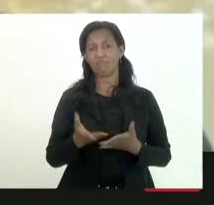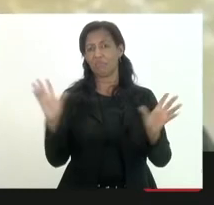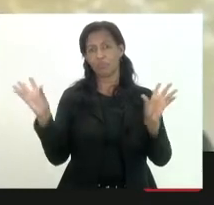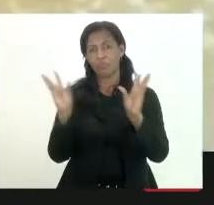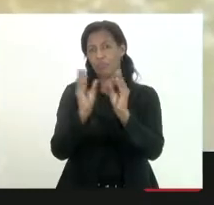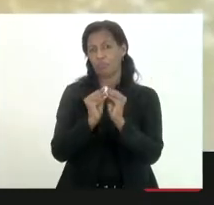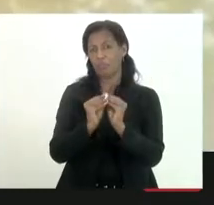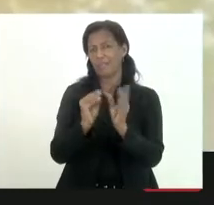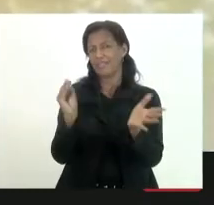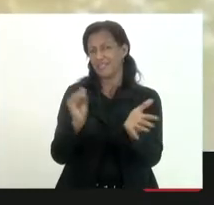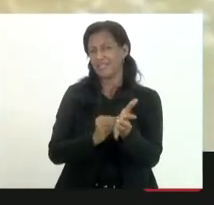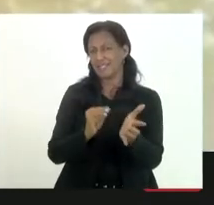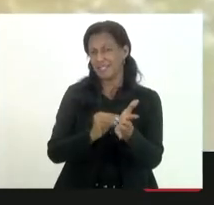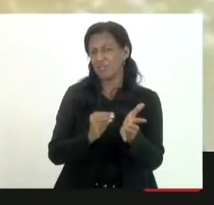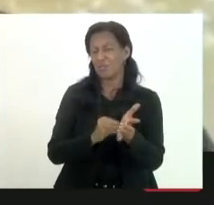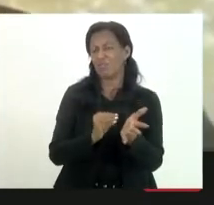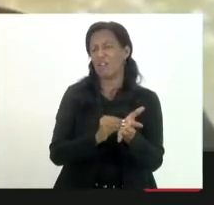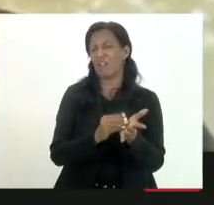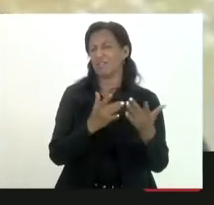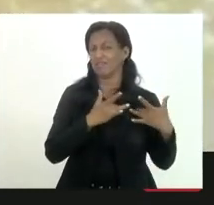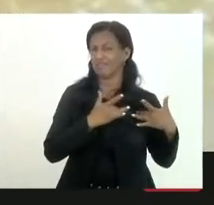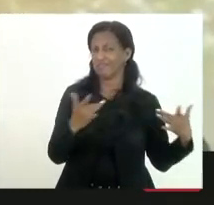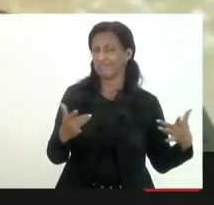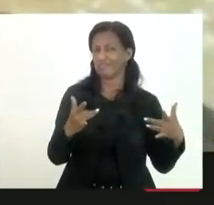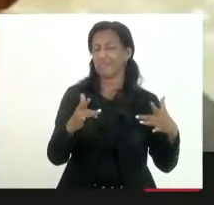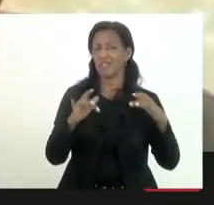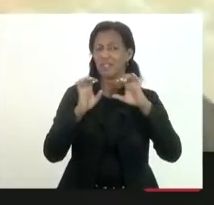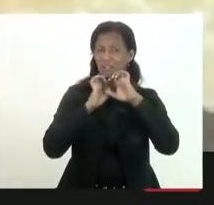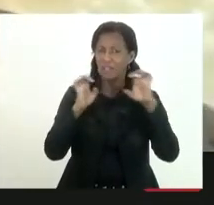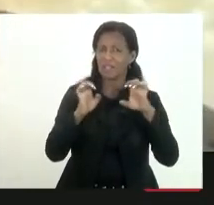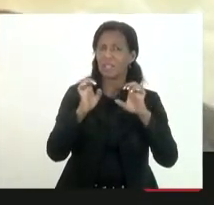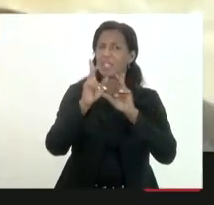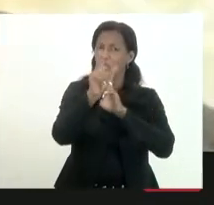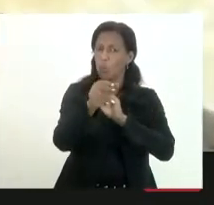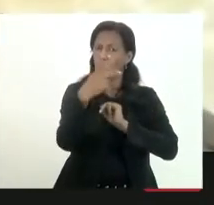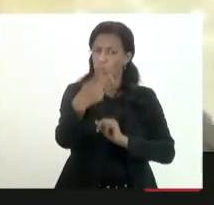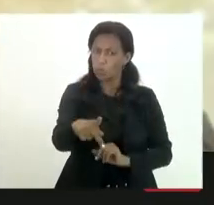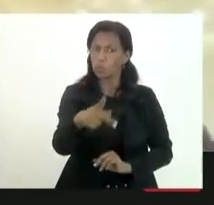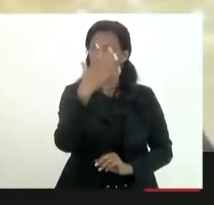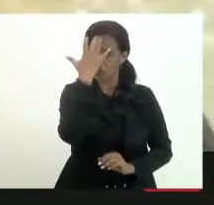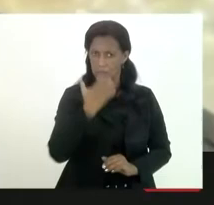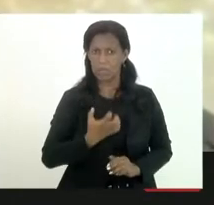Eu sinto falta de uma solidariedade evangélica séria, como a do senhor,